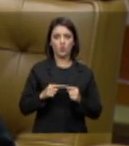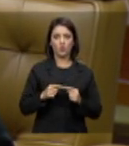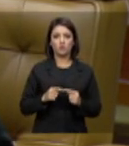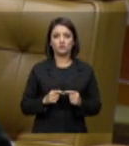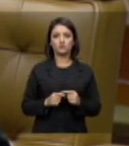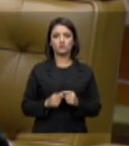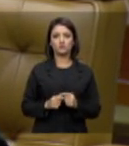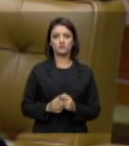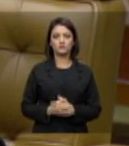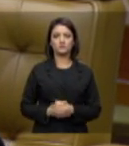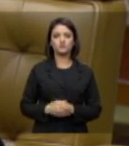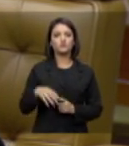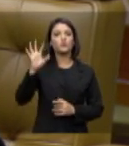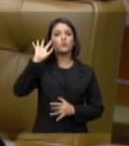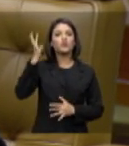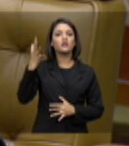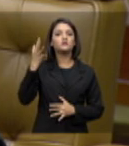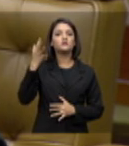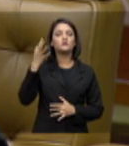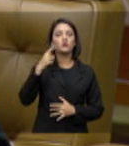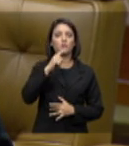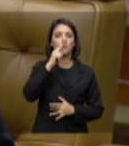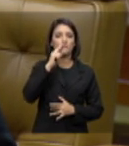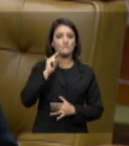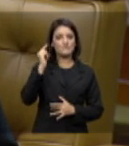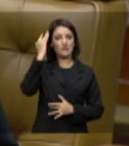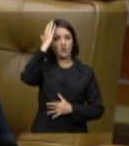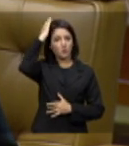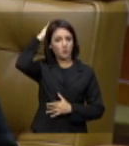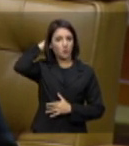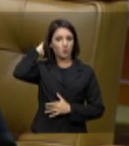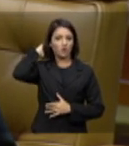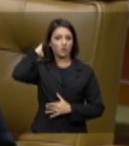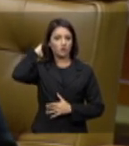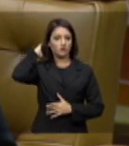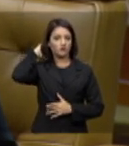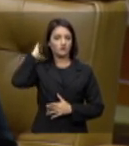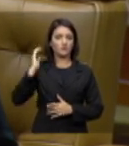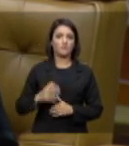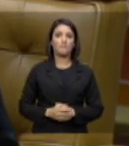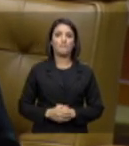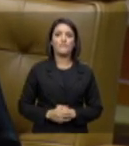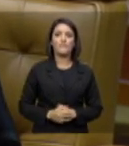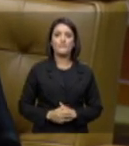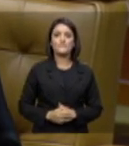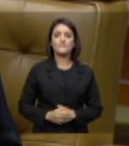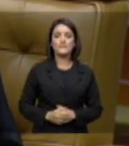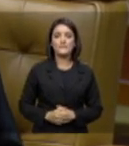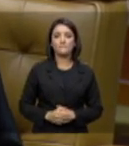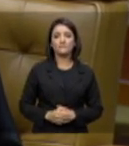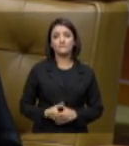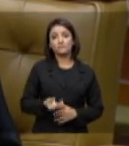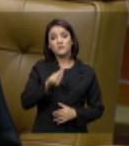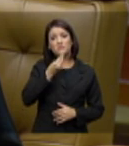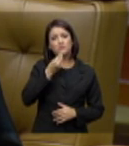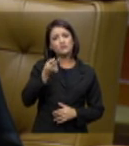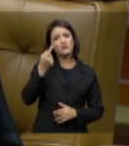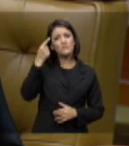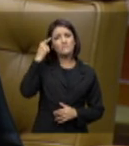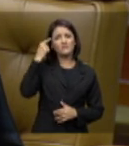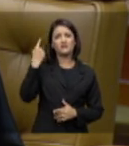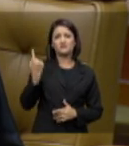a decisão do ministro marco aurélio neste ponto se poderia cogitar